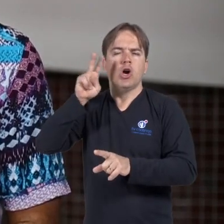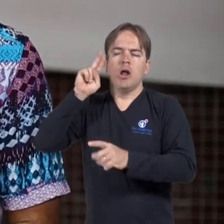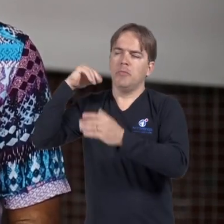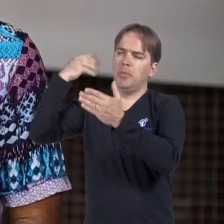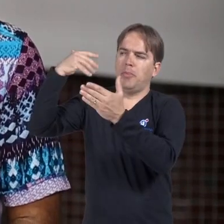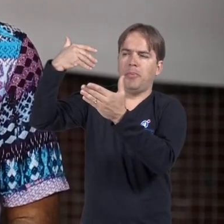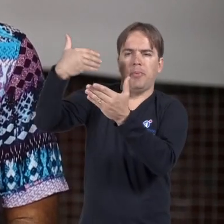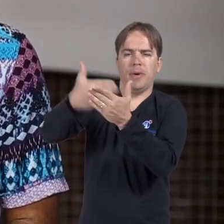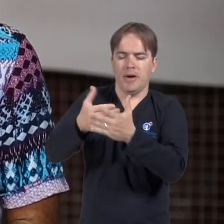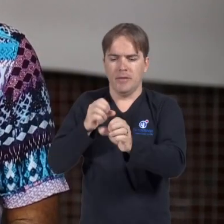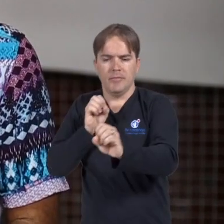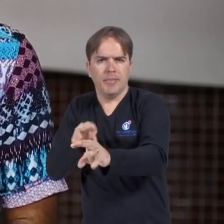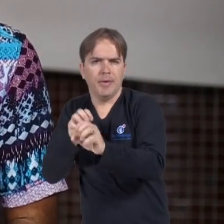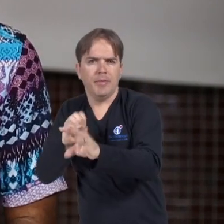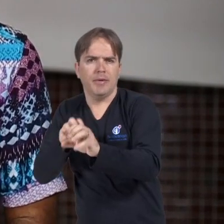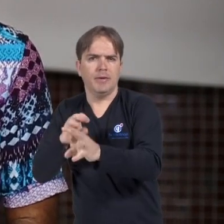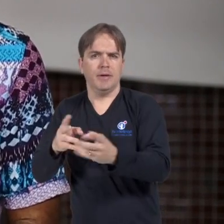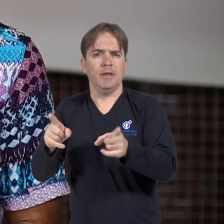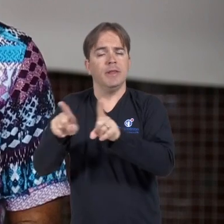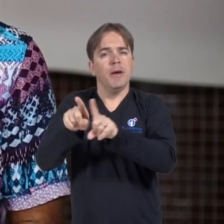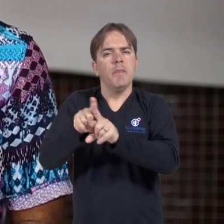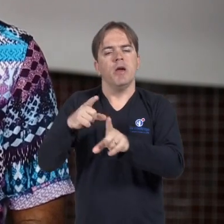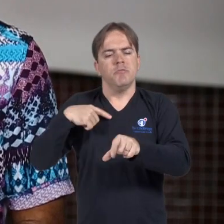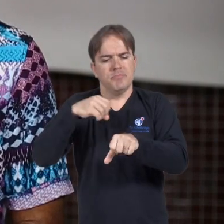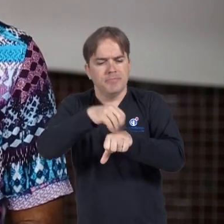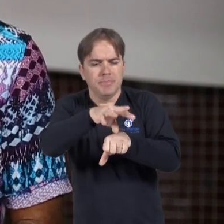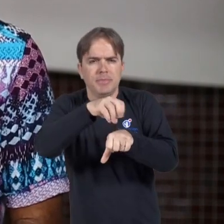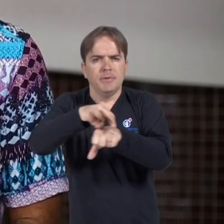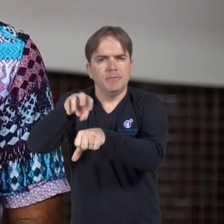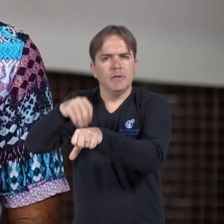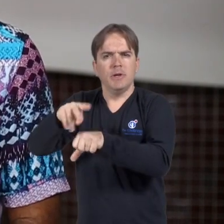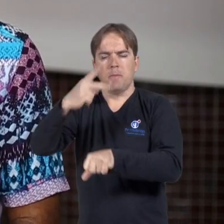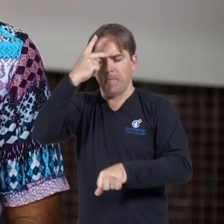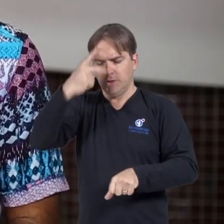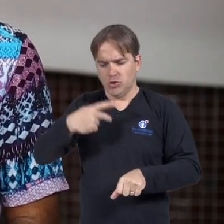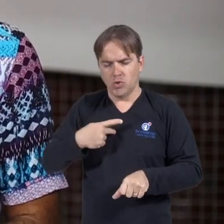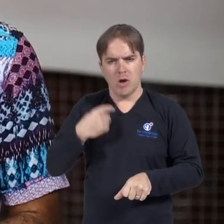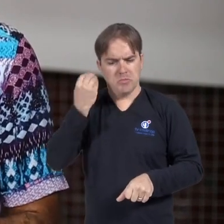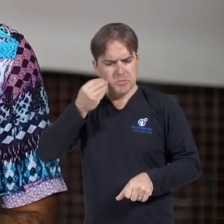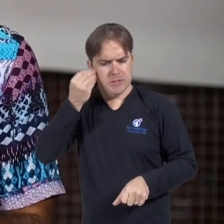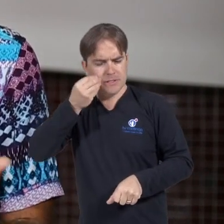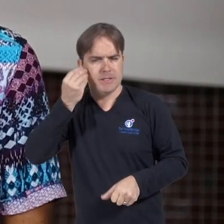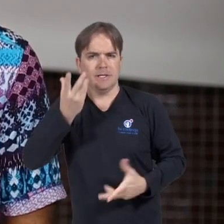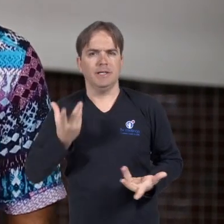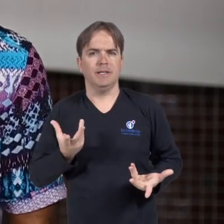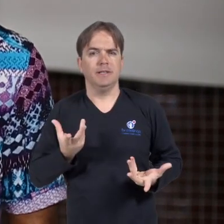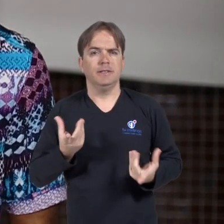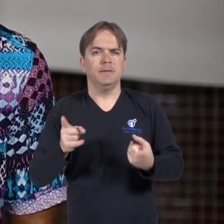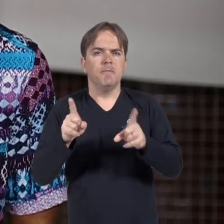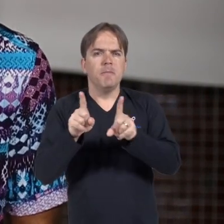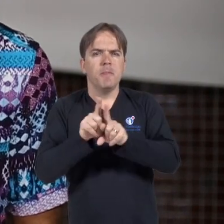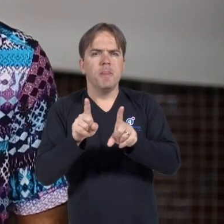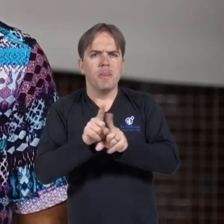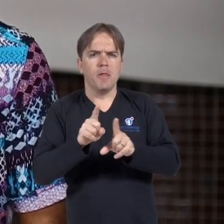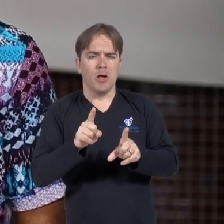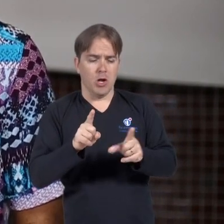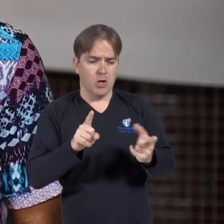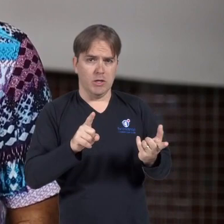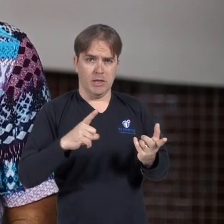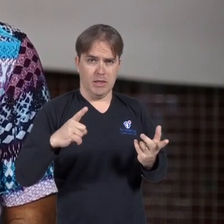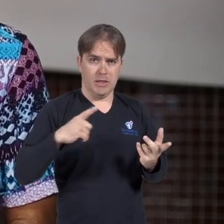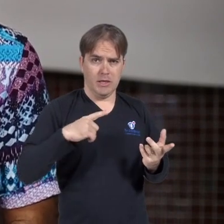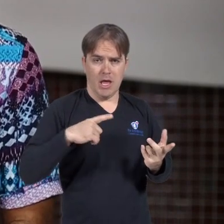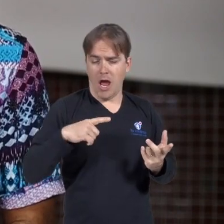como também partilho algumas experiências pessoais, tanto de formadores meus quanto